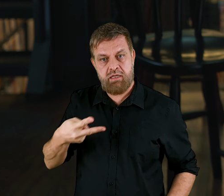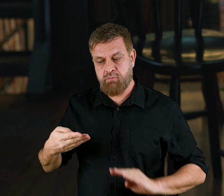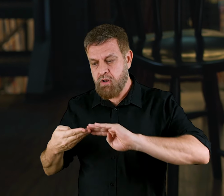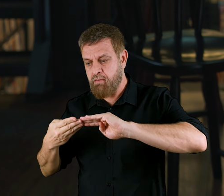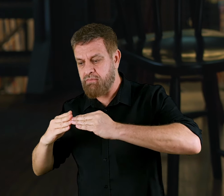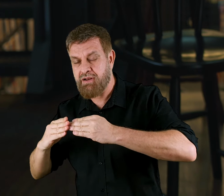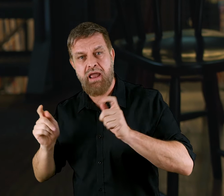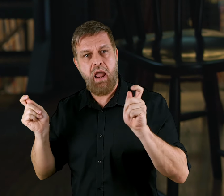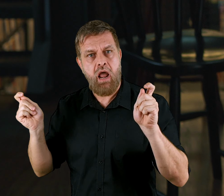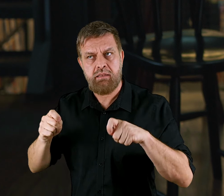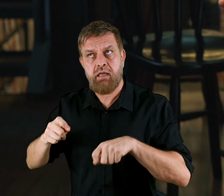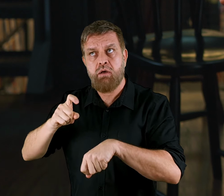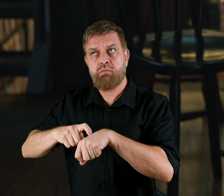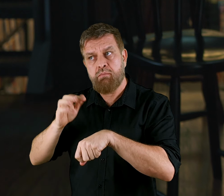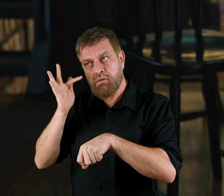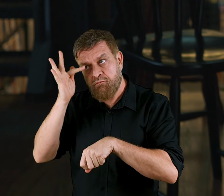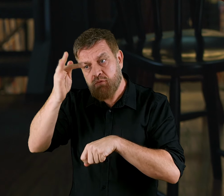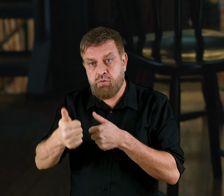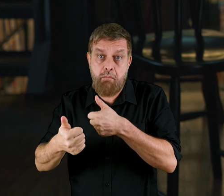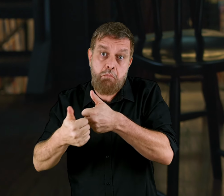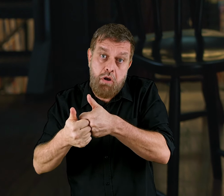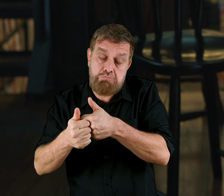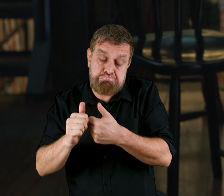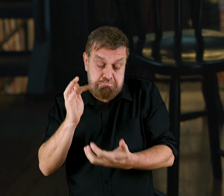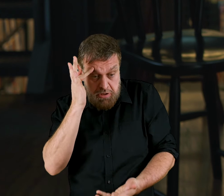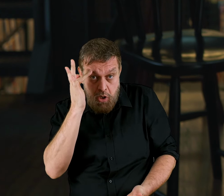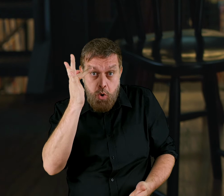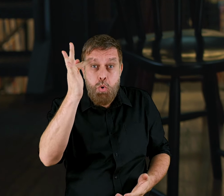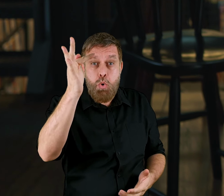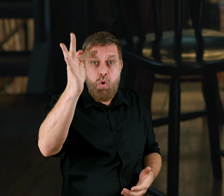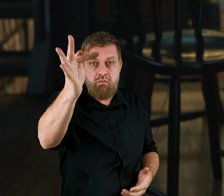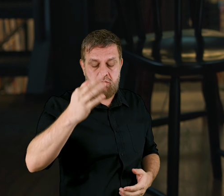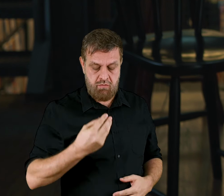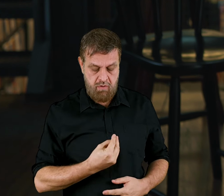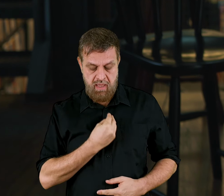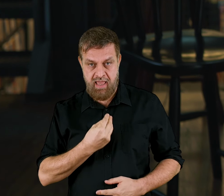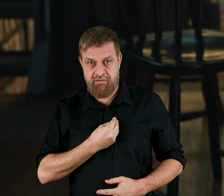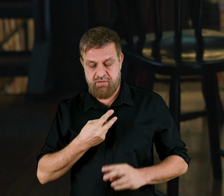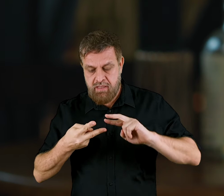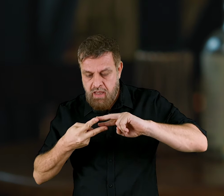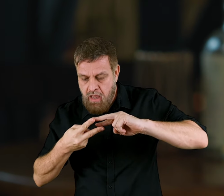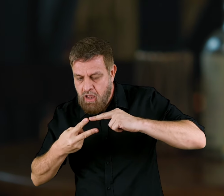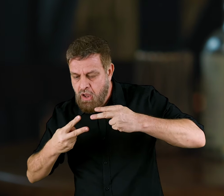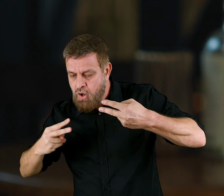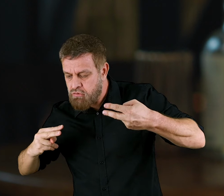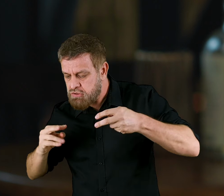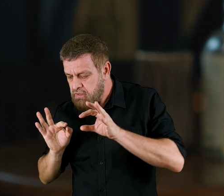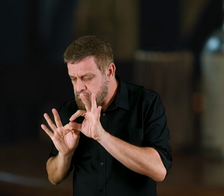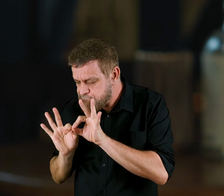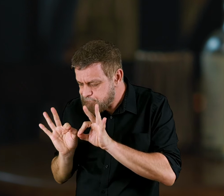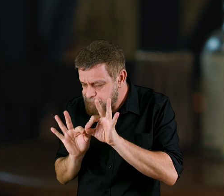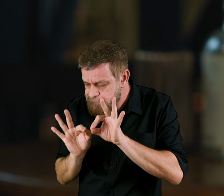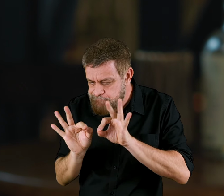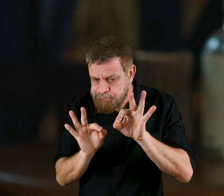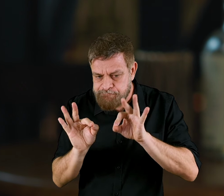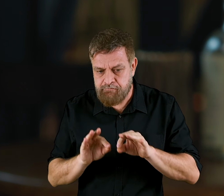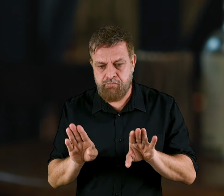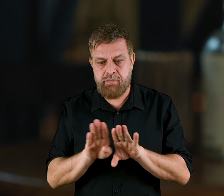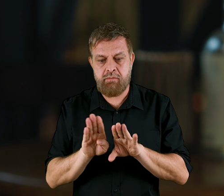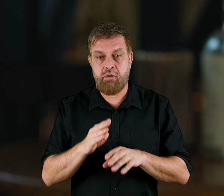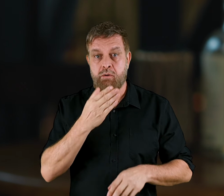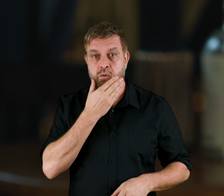seja possível em algum momento próximo ou distante modelar a vida gene a gene. Então, por exemplo, o CRISPR,